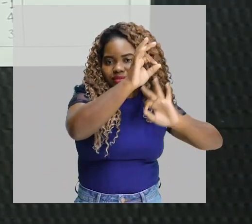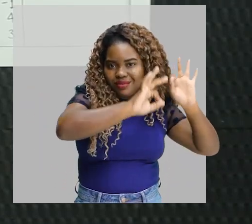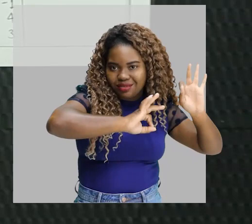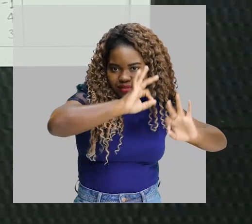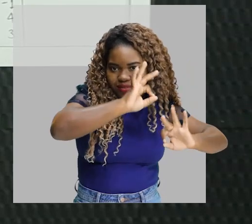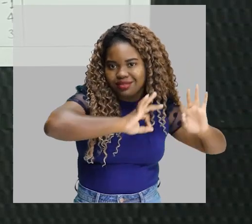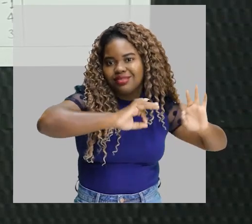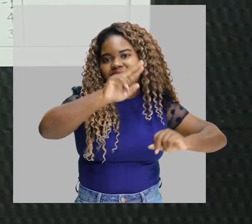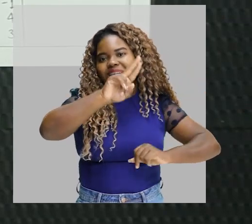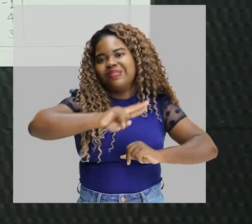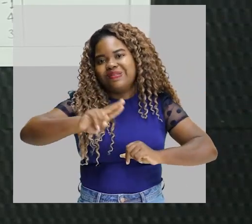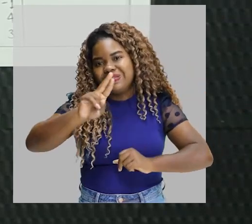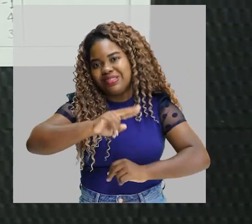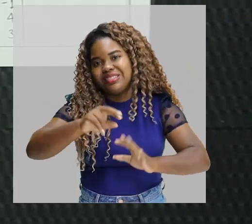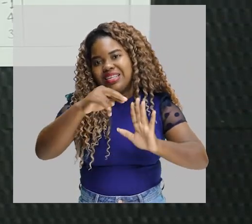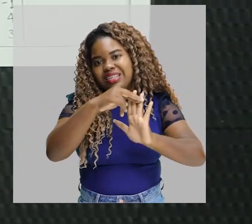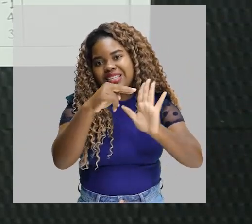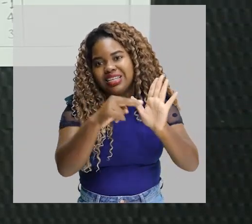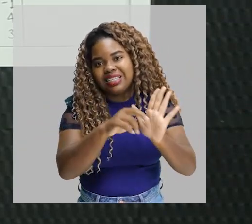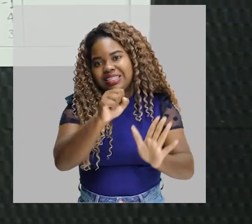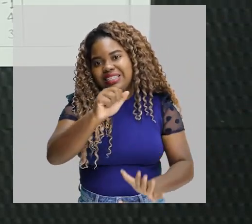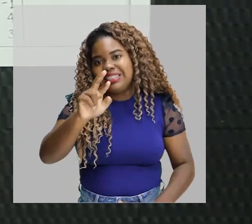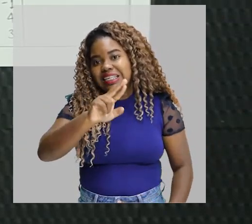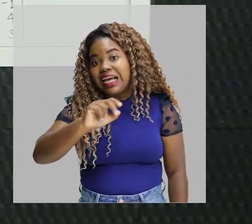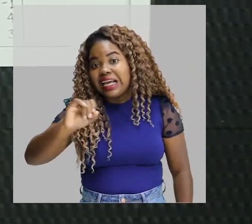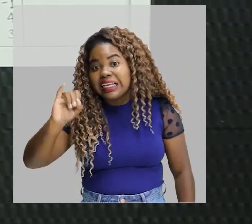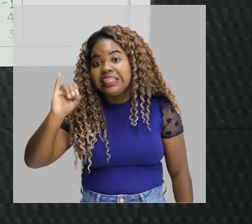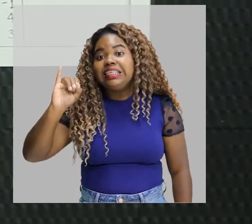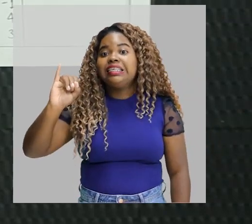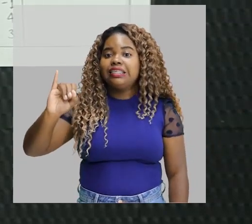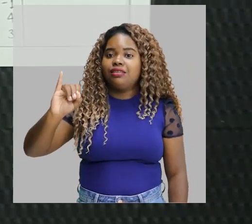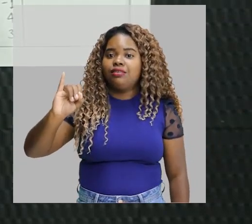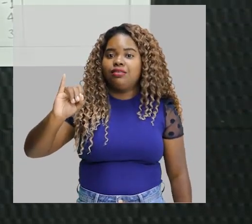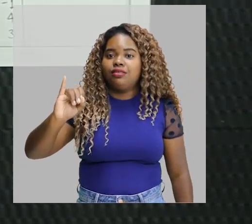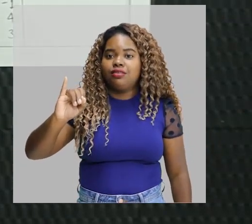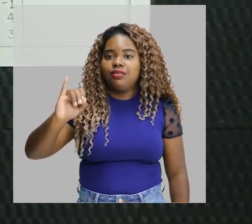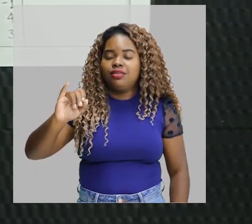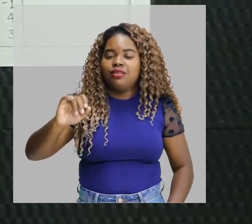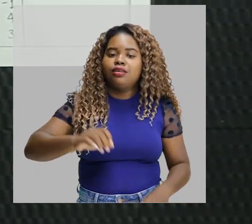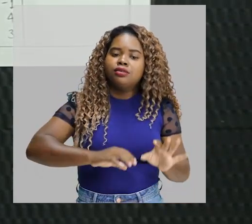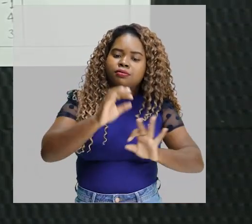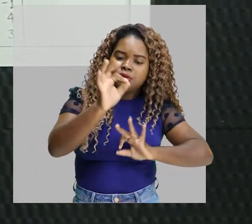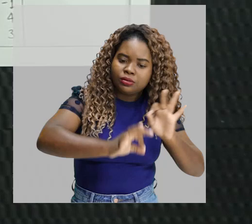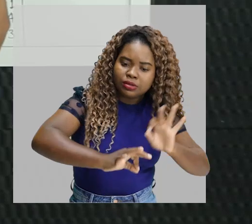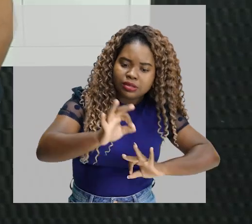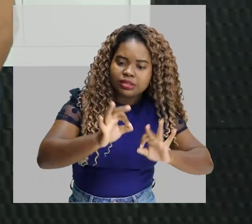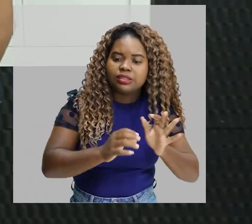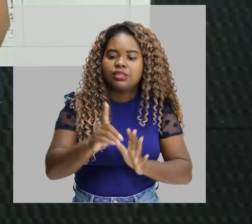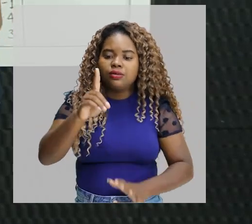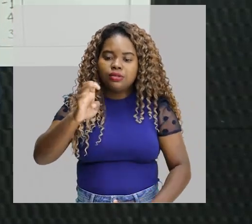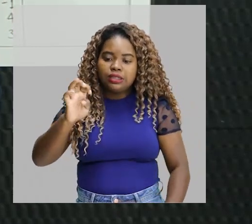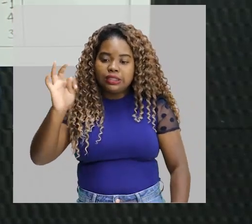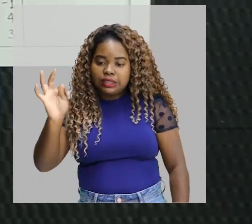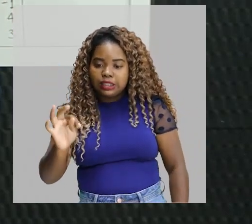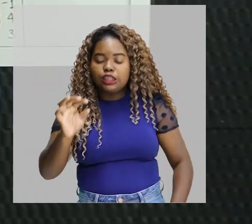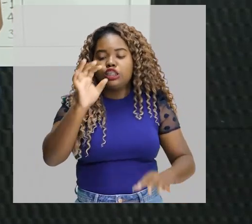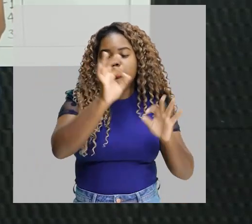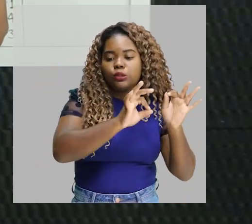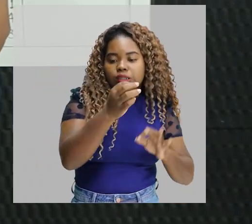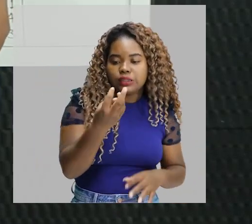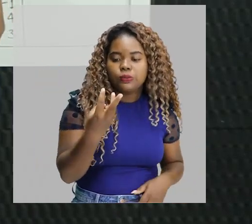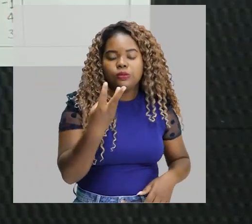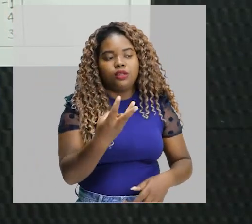na utilização da regra de sair para Calcular o determinante de uma matriz de ordem 3